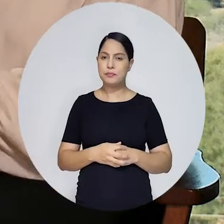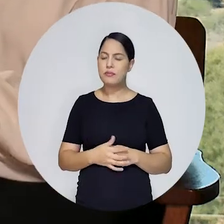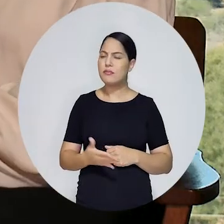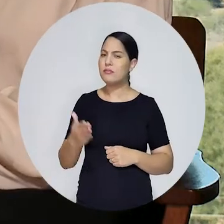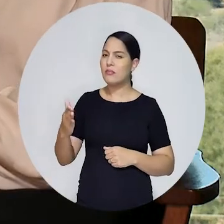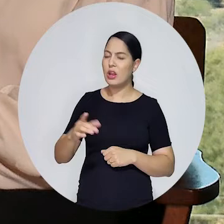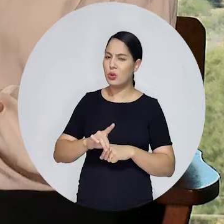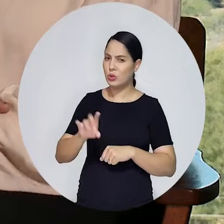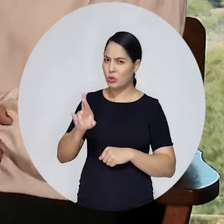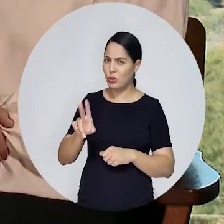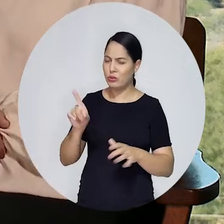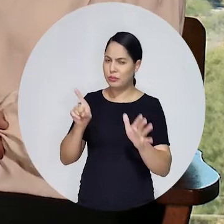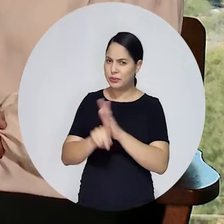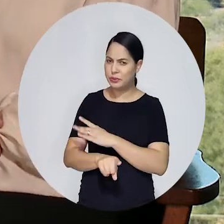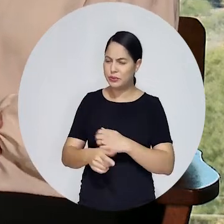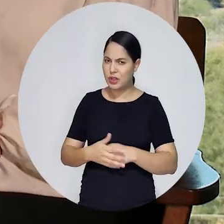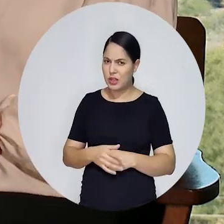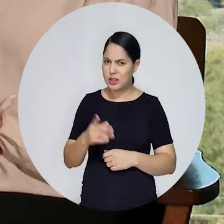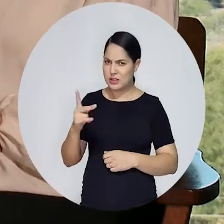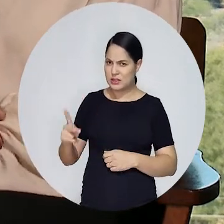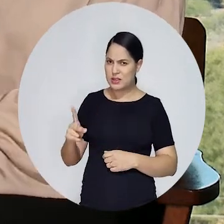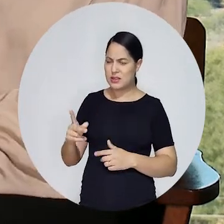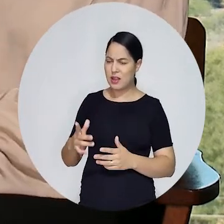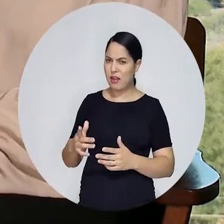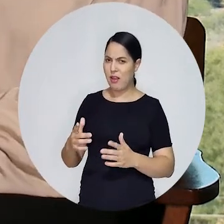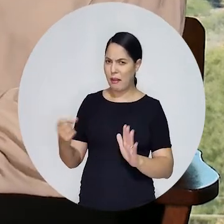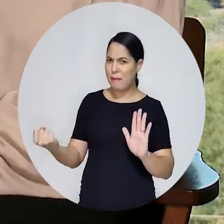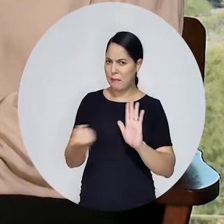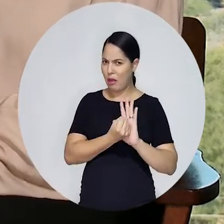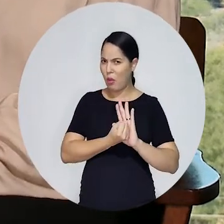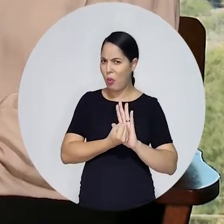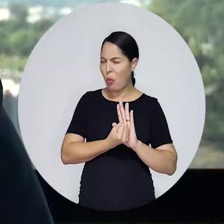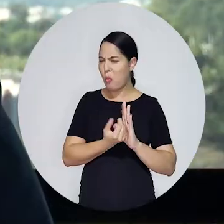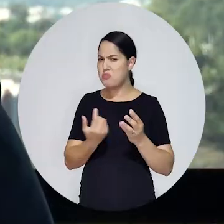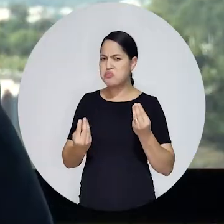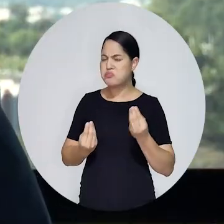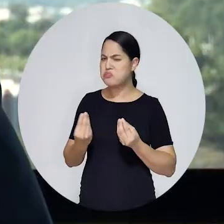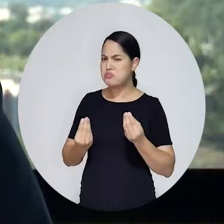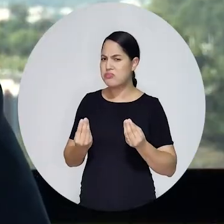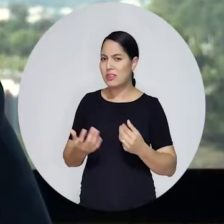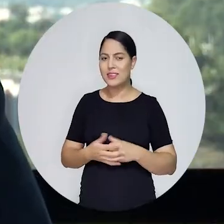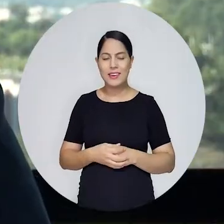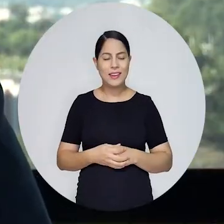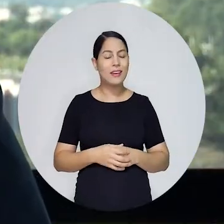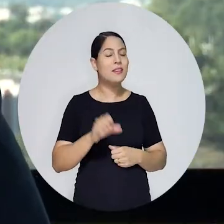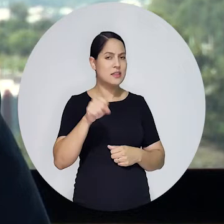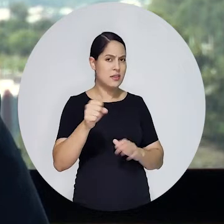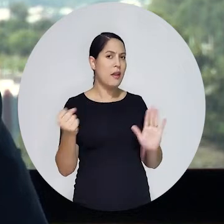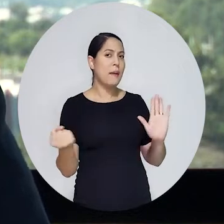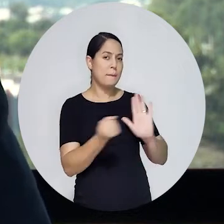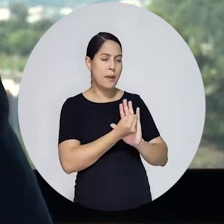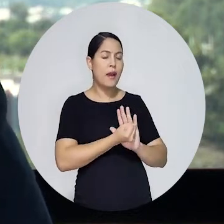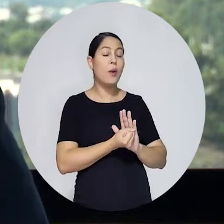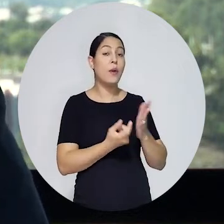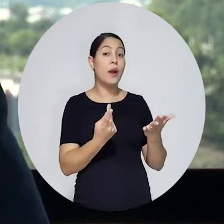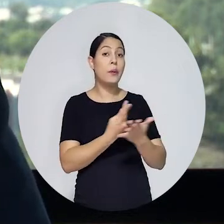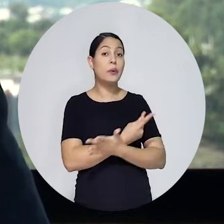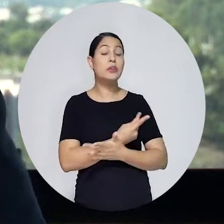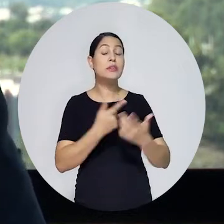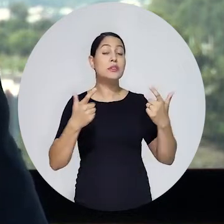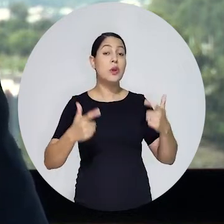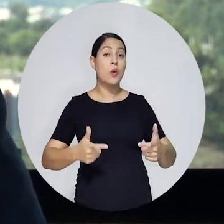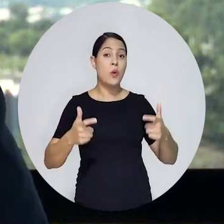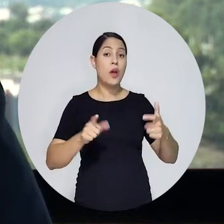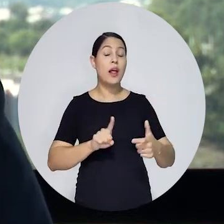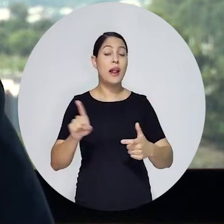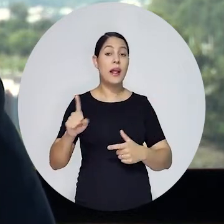aí durante a carreira algum caso, né, de violação de prerrogativa que tenha te marcado? Certamente um dos que mais nos marcou foi um caso recente